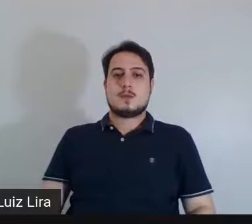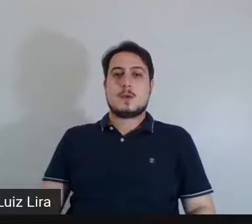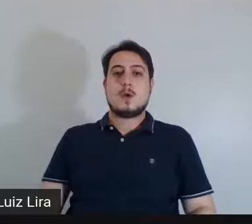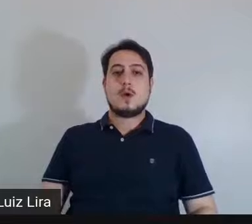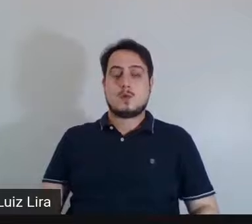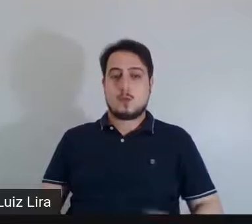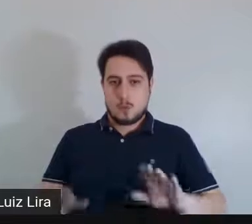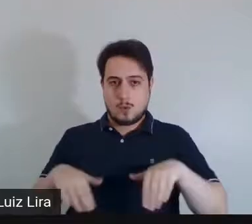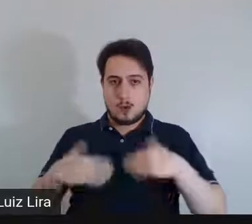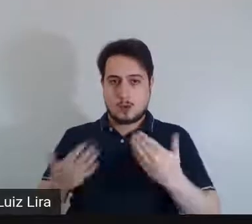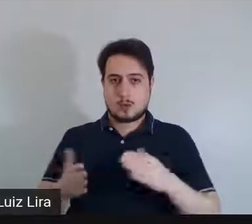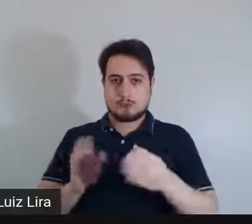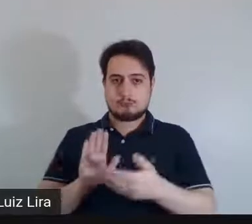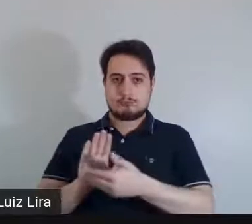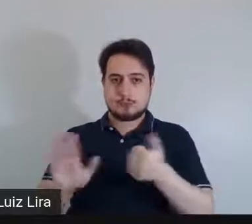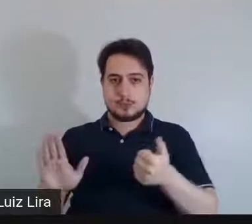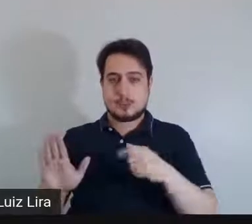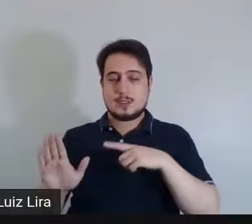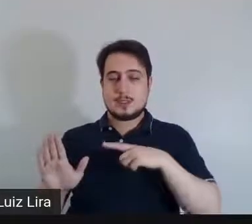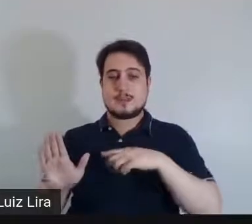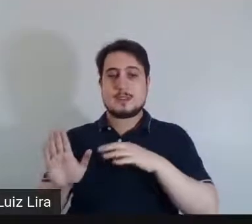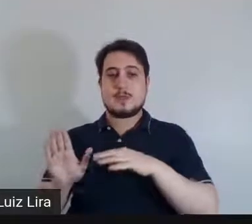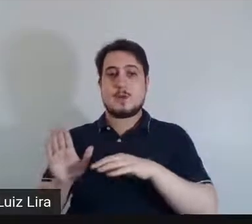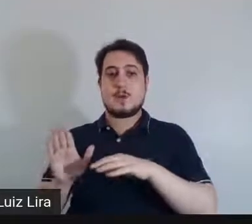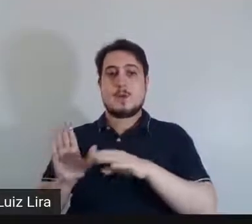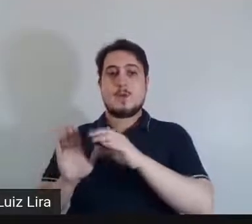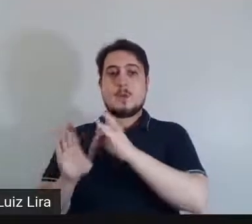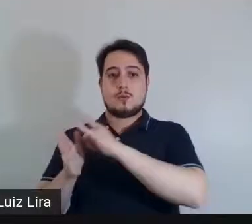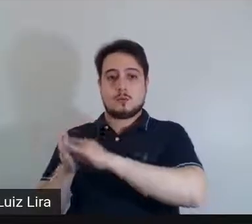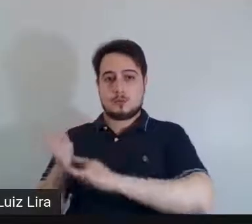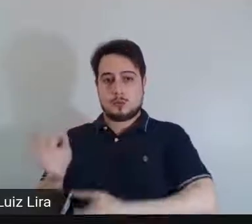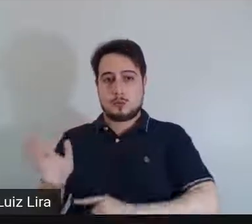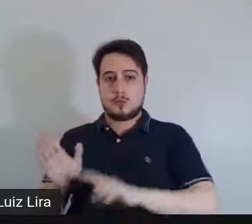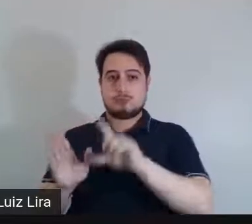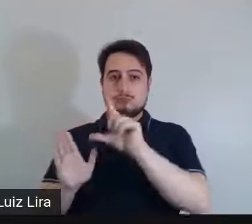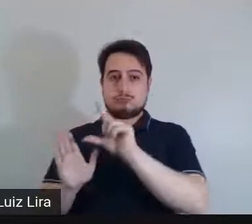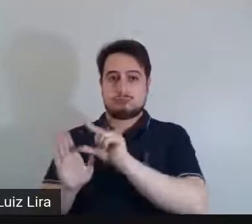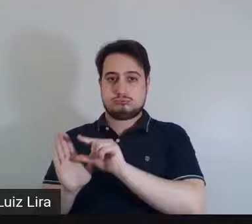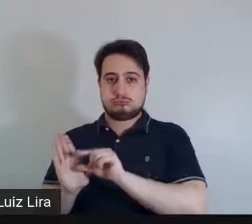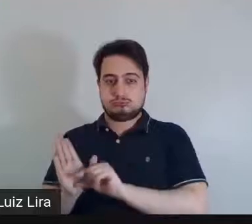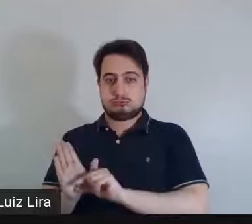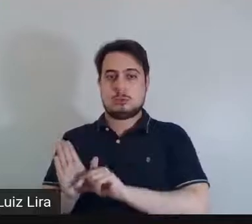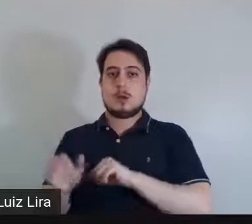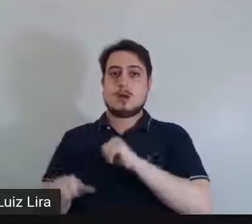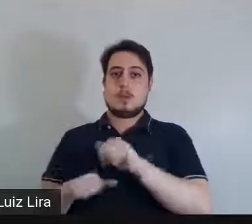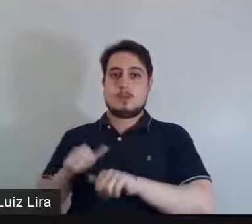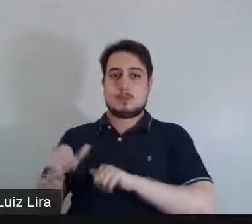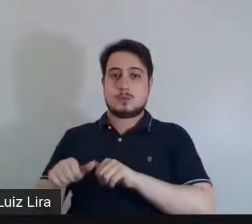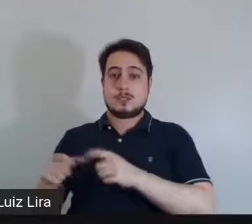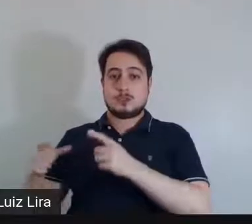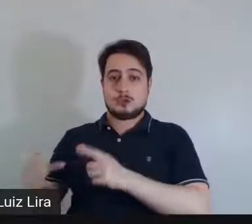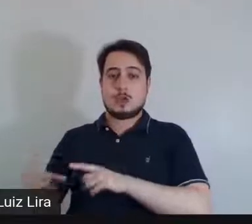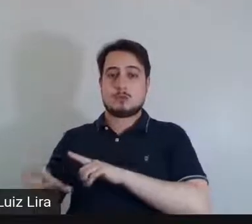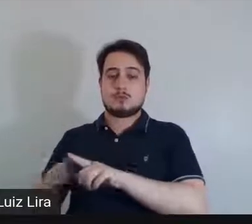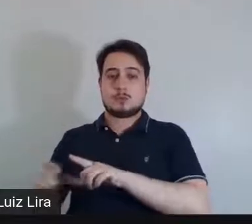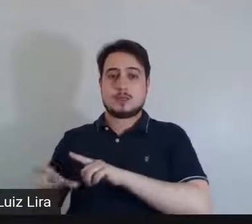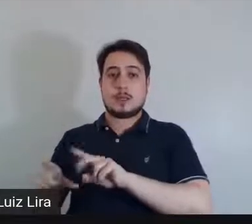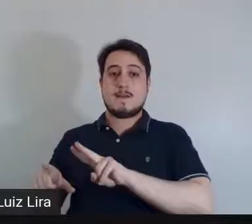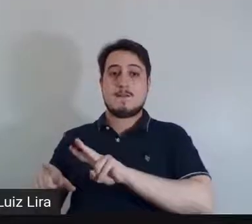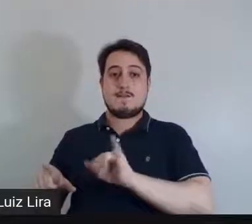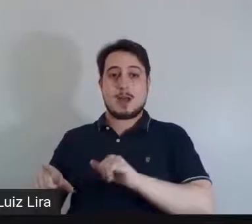ele, eu teria que fazer um termo aditivo, alteração qualitativa, mudança de local de trabalho, que vai